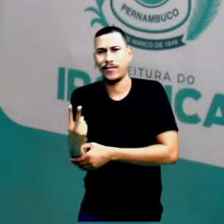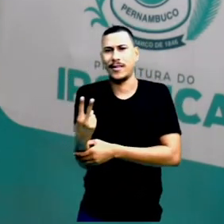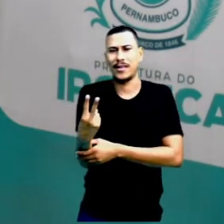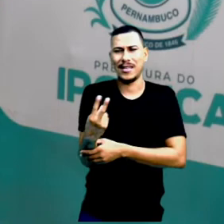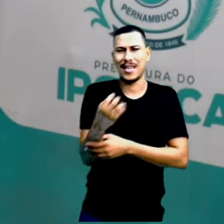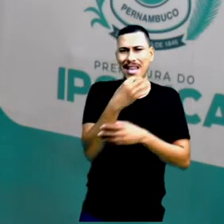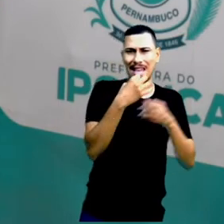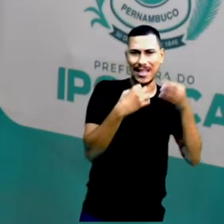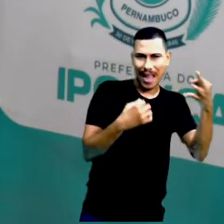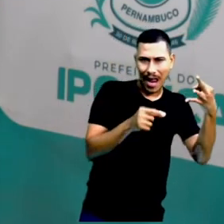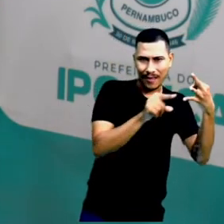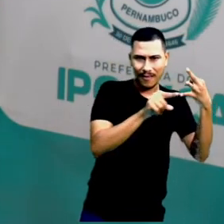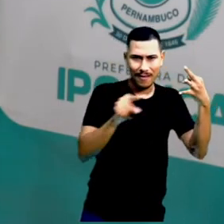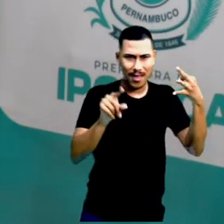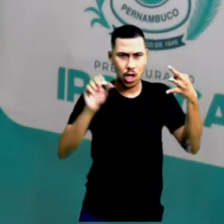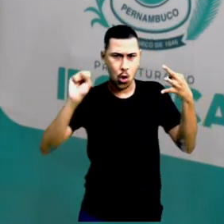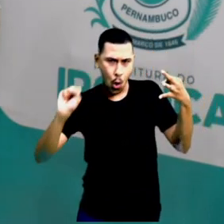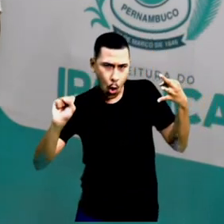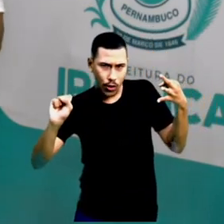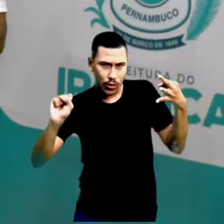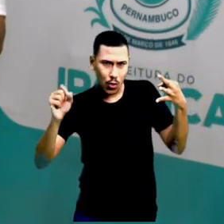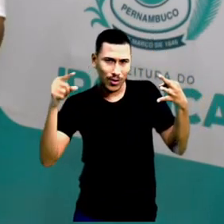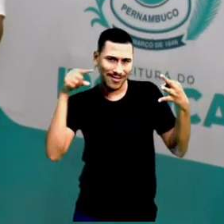porque ficará